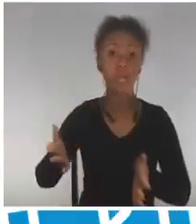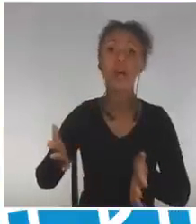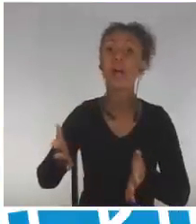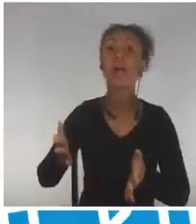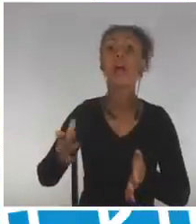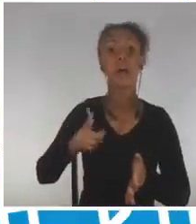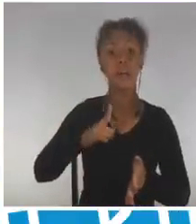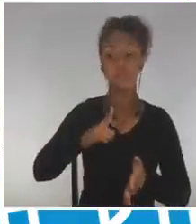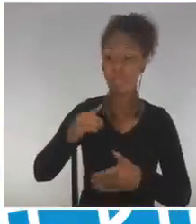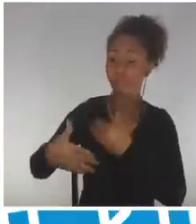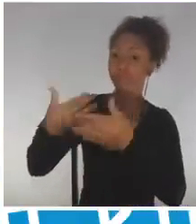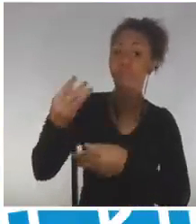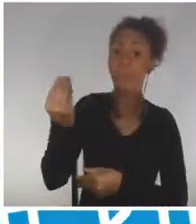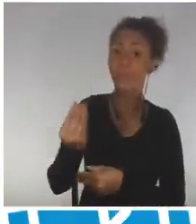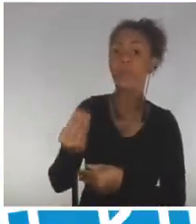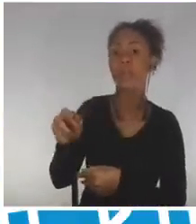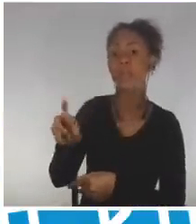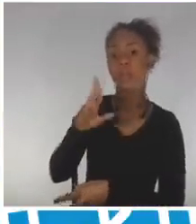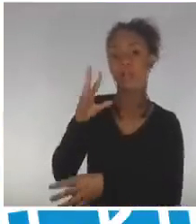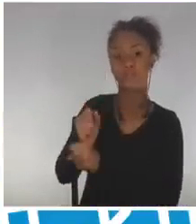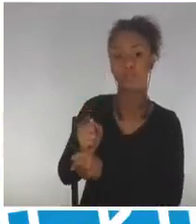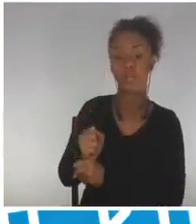Nos últimos 20 anos, principalmente,